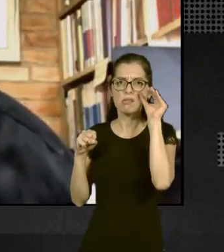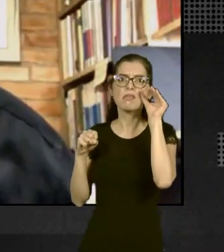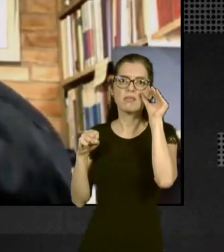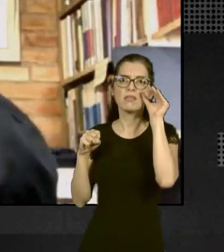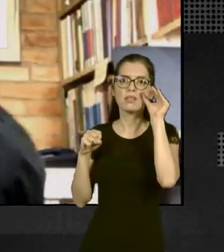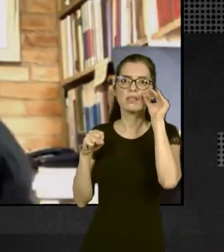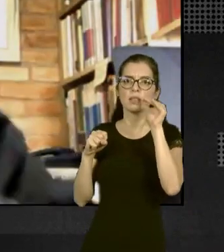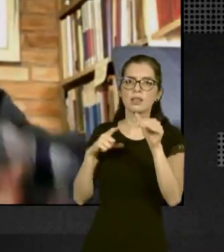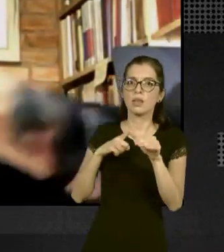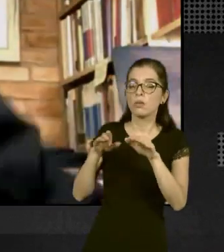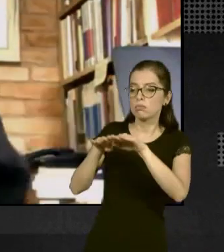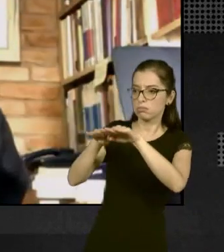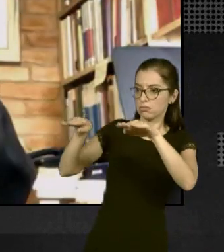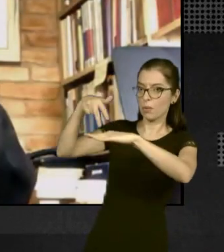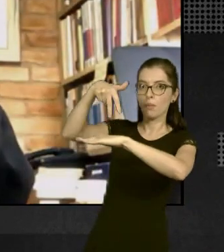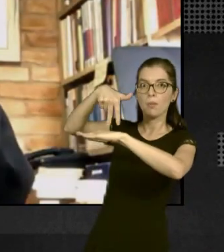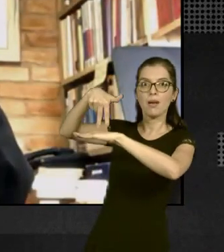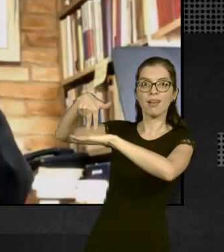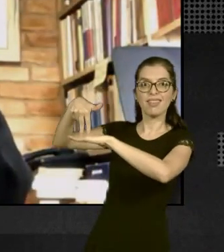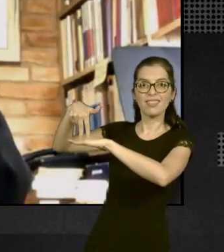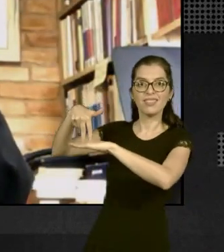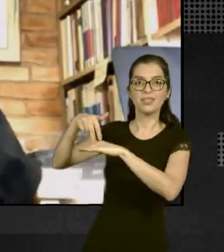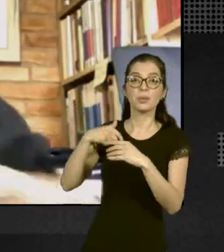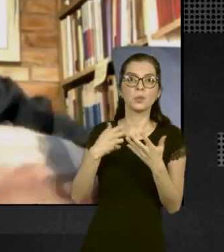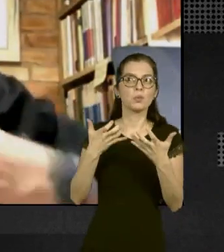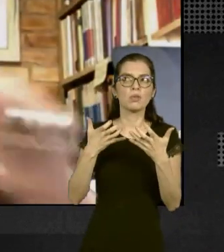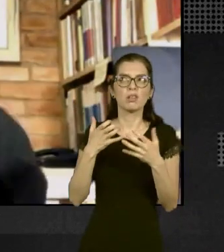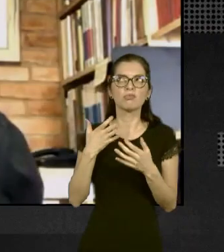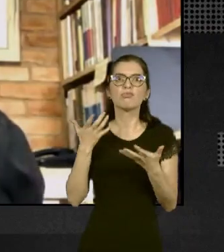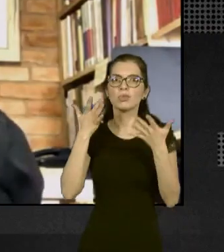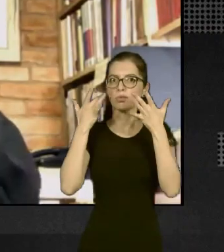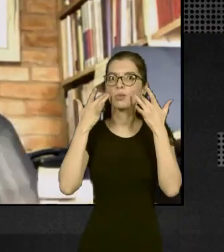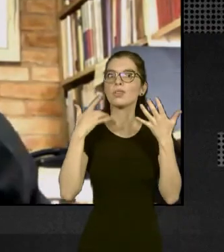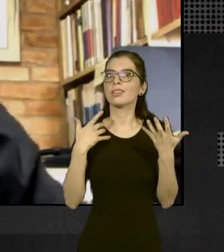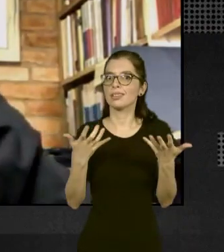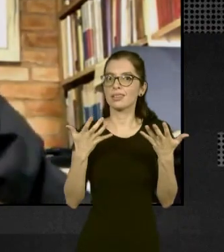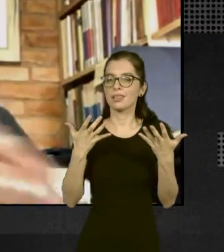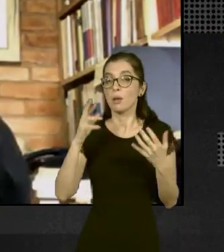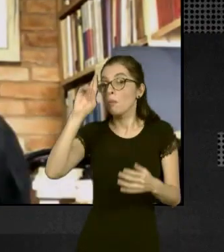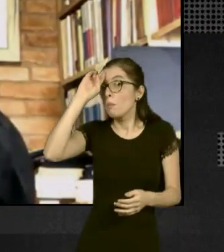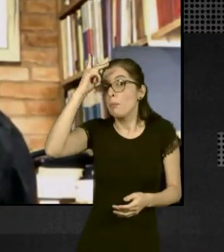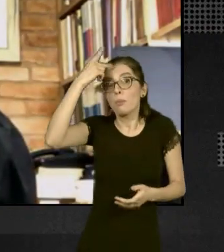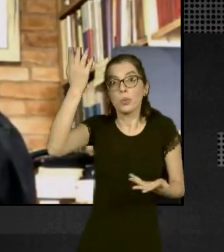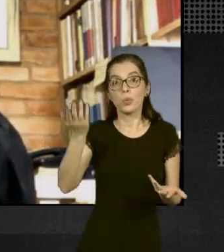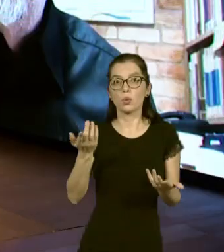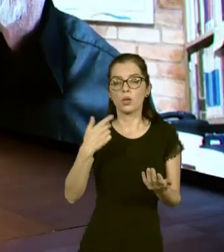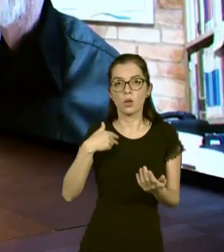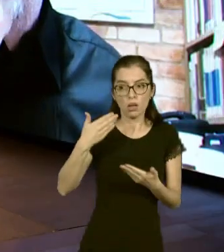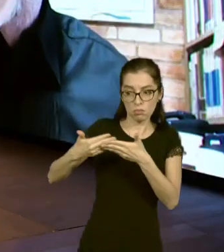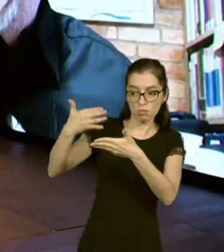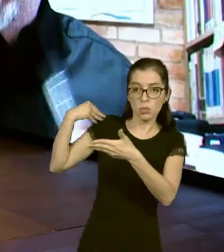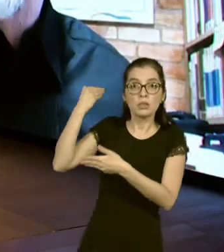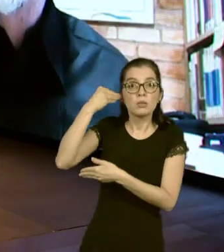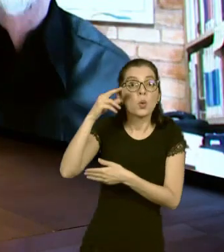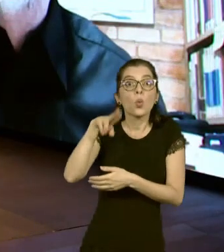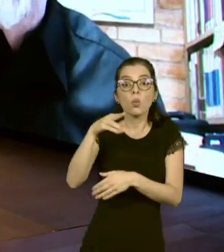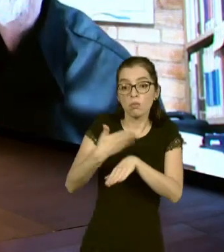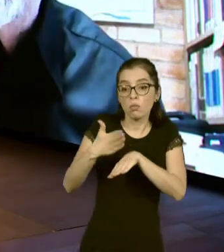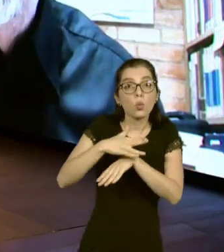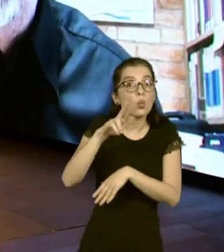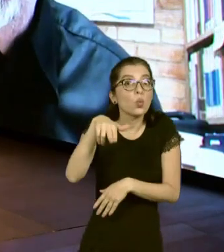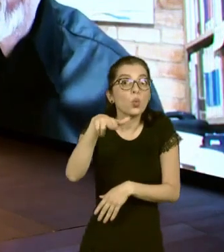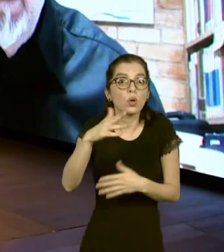palco lá. Um dia eu resolvi que eu queria fazer uma peça lá, do nada. Eu nunca nem tinha ido no teatro, né? Eu falei, eu quero fazer